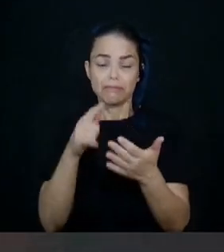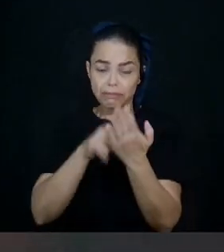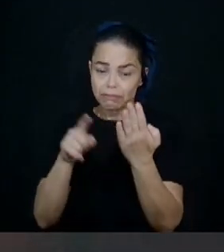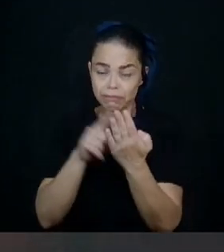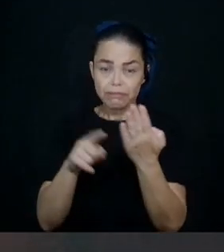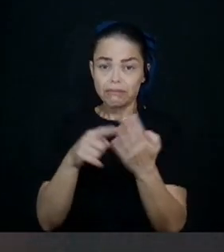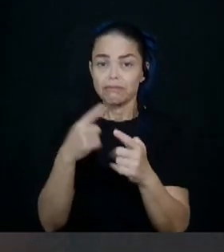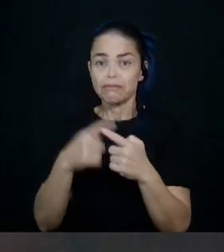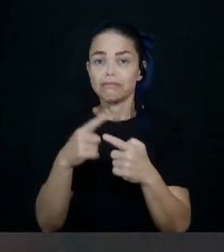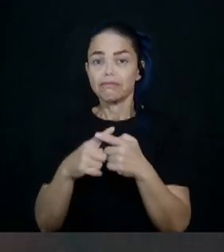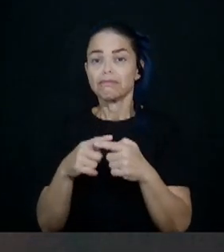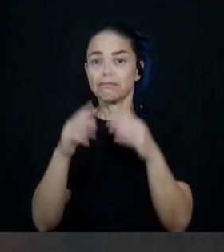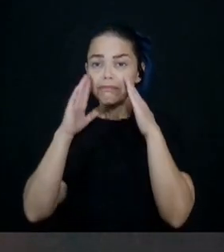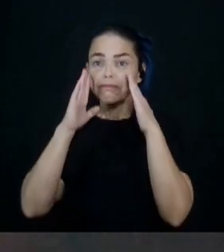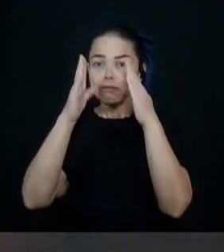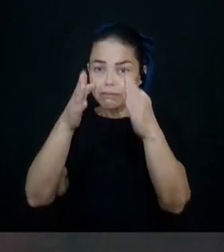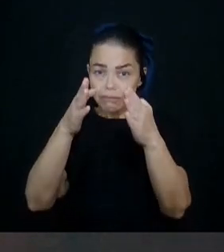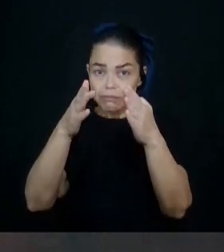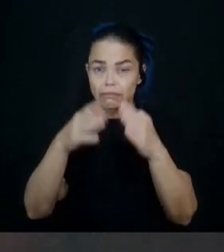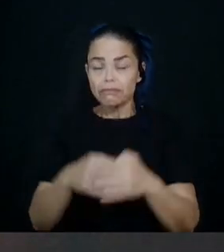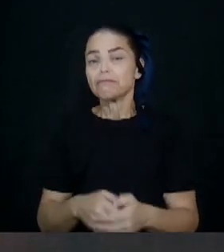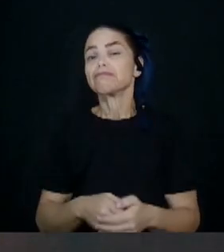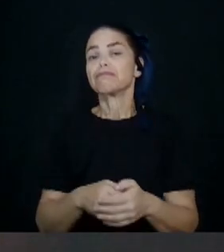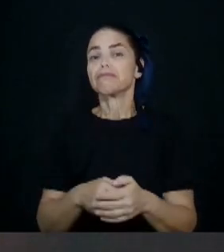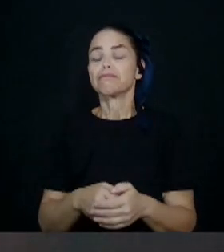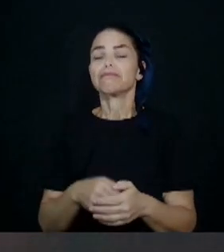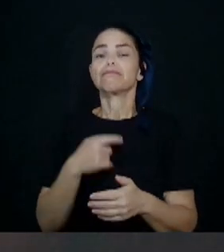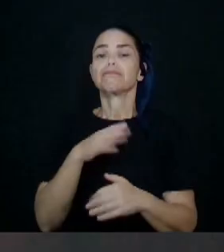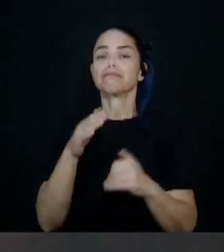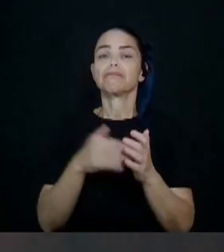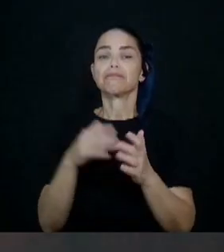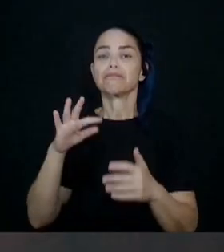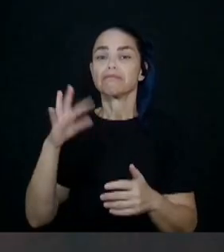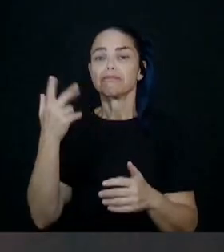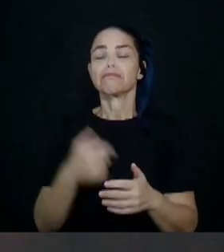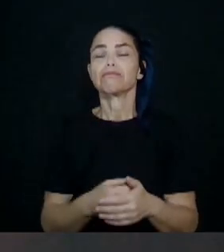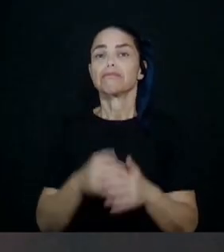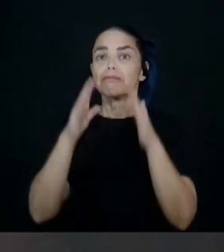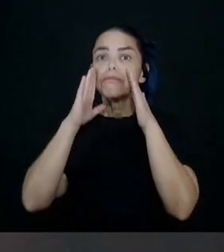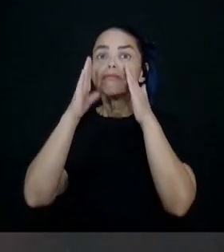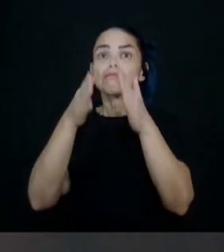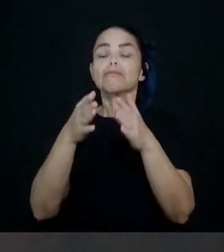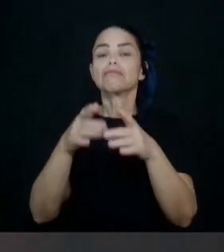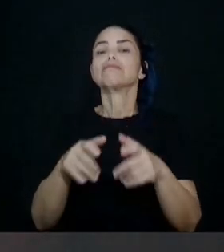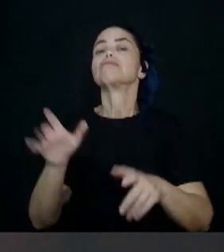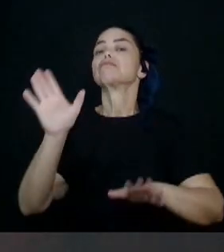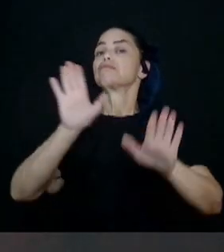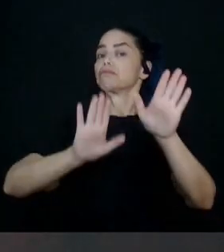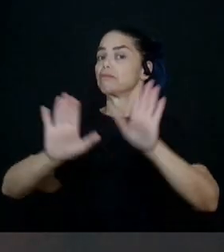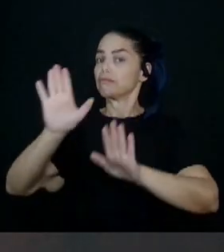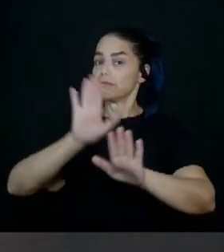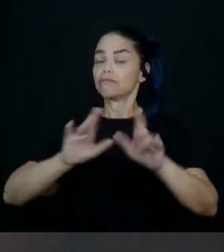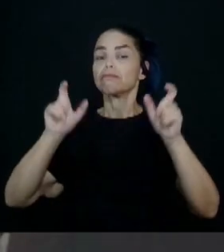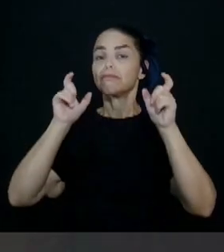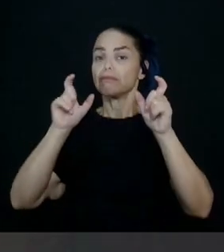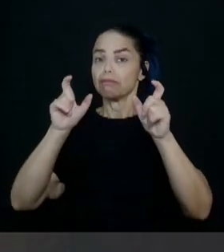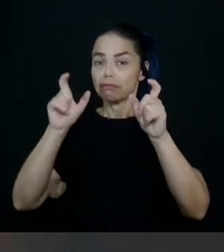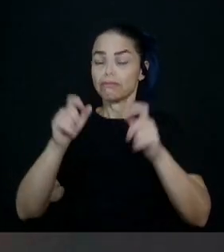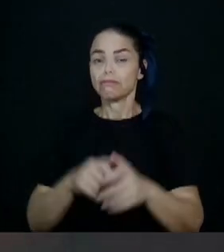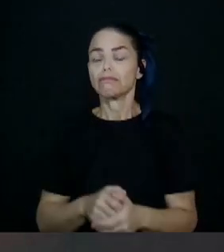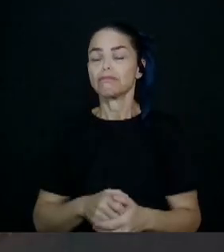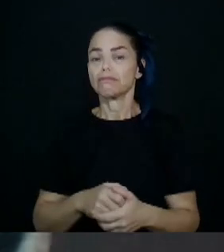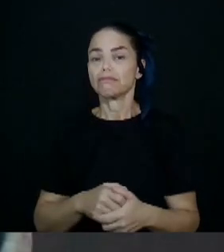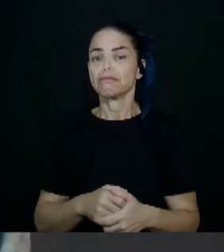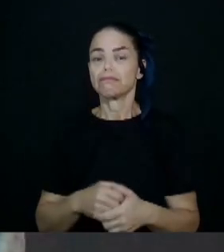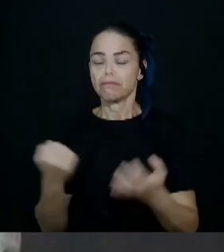Porque tudo está aqui. Né? Porque acho que tudo acontece na frente. Eu preciso ter cautela das coisas.